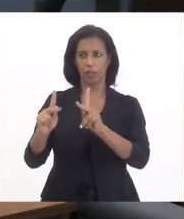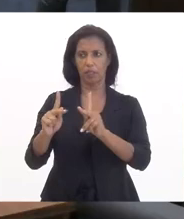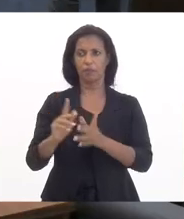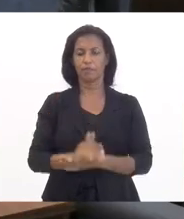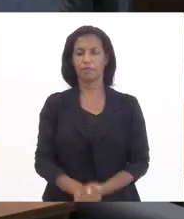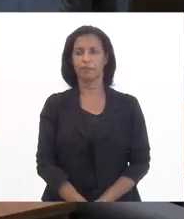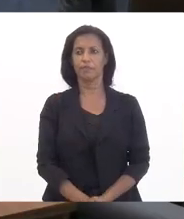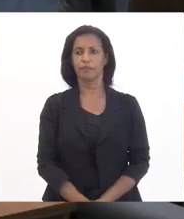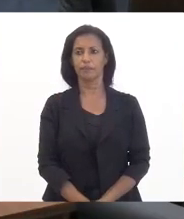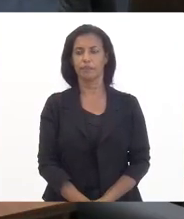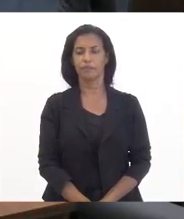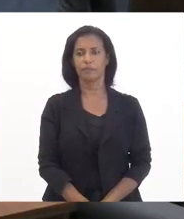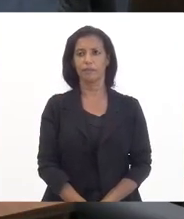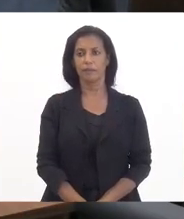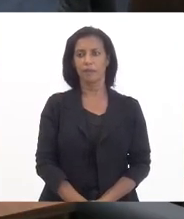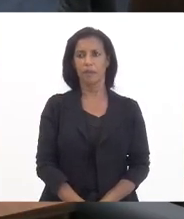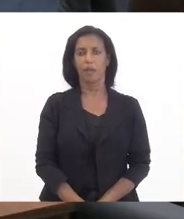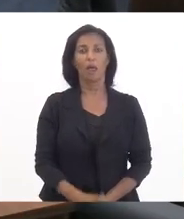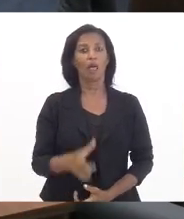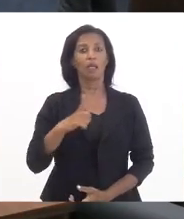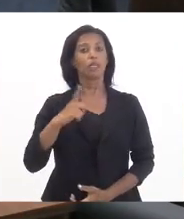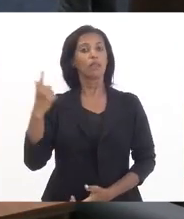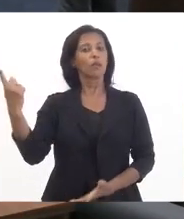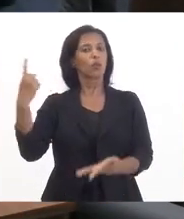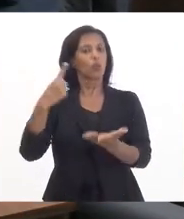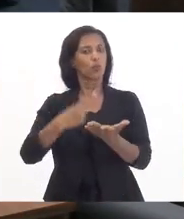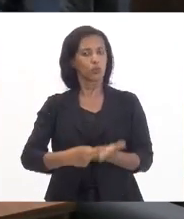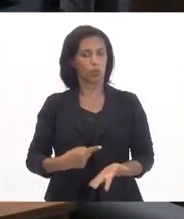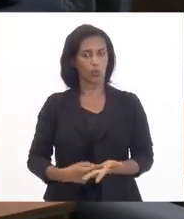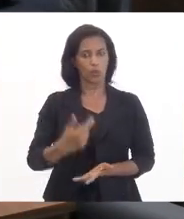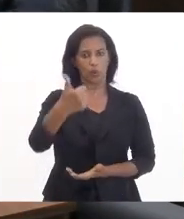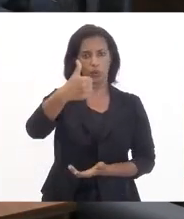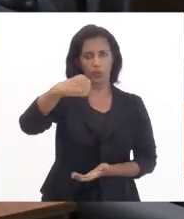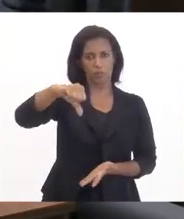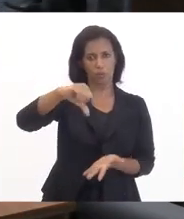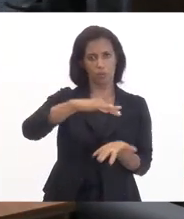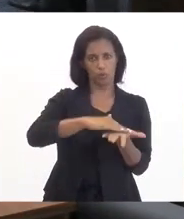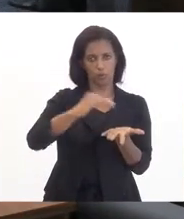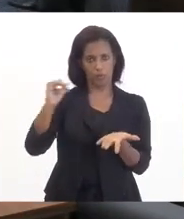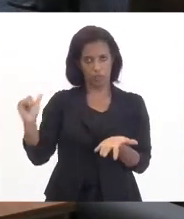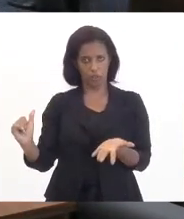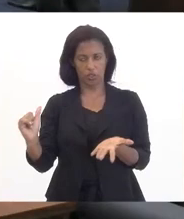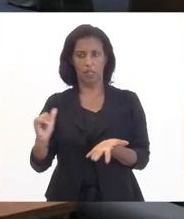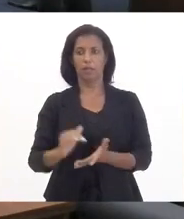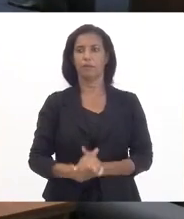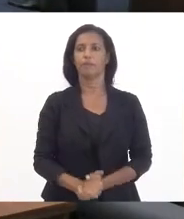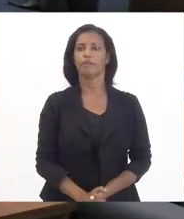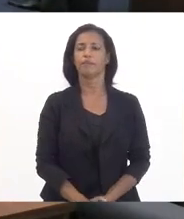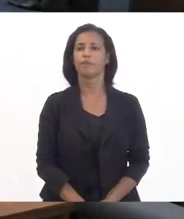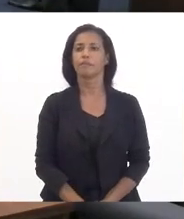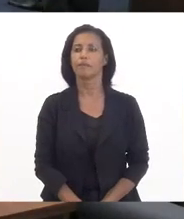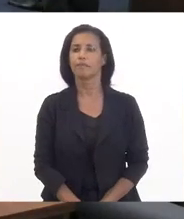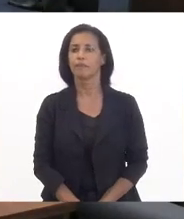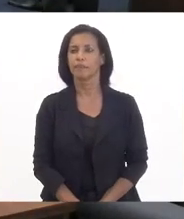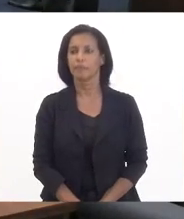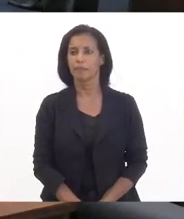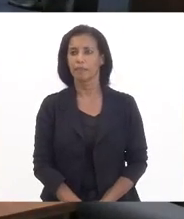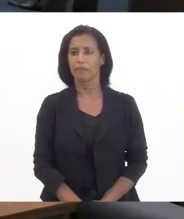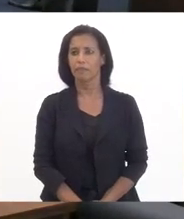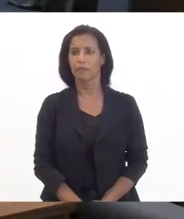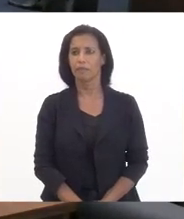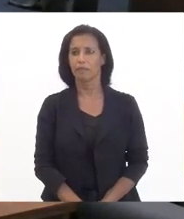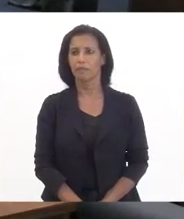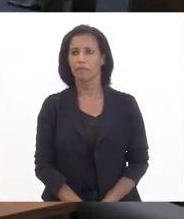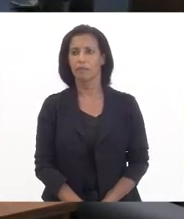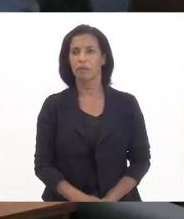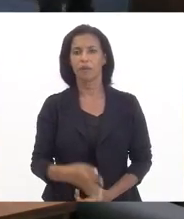Ok. Tem um outro acordo aqui, presidente. Então o 19º está retirado também. 44º e 19º. Não, só para